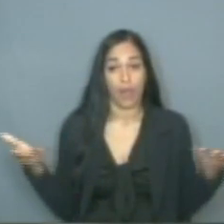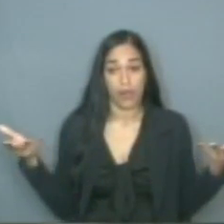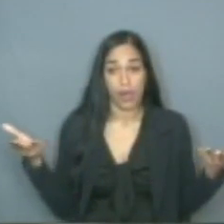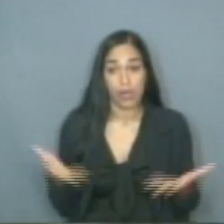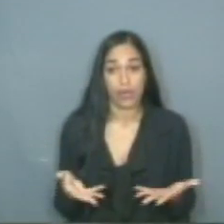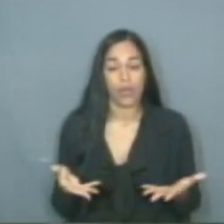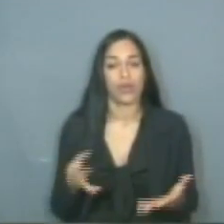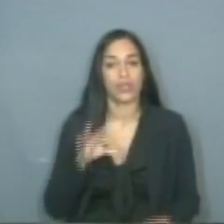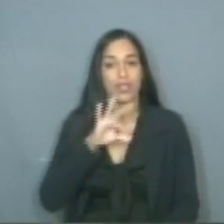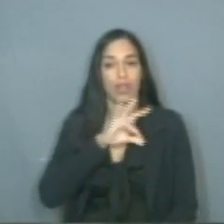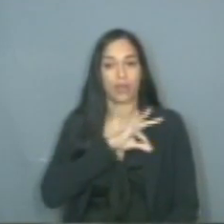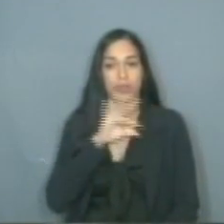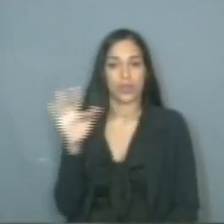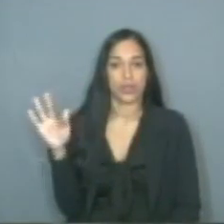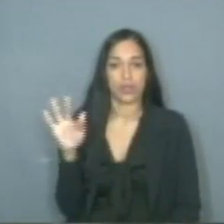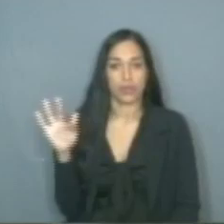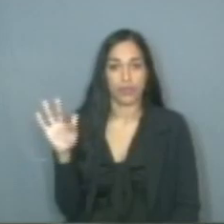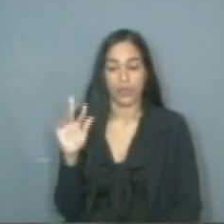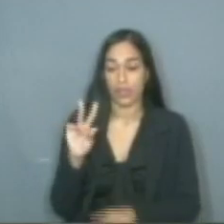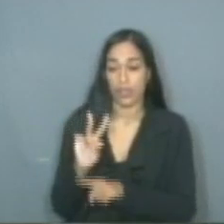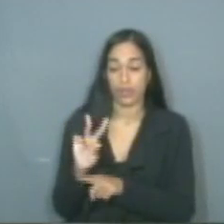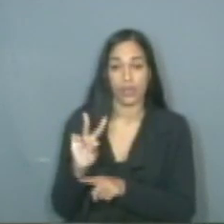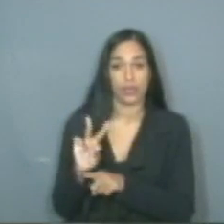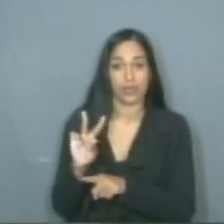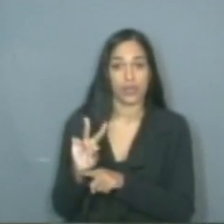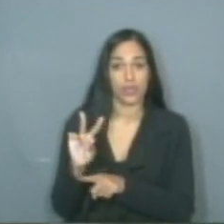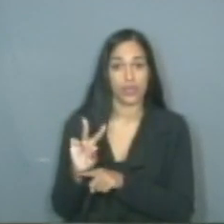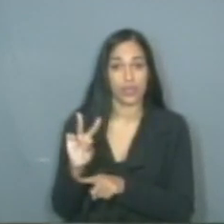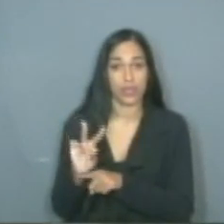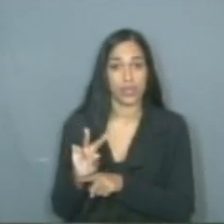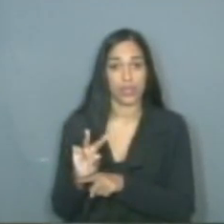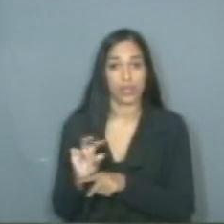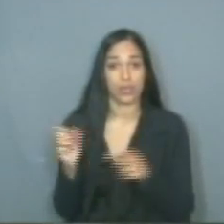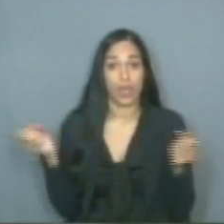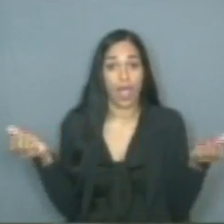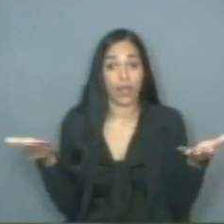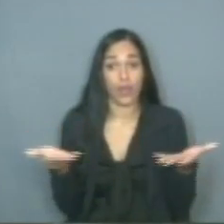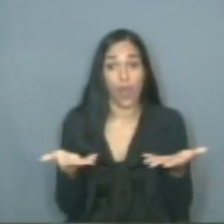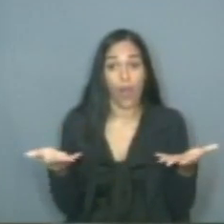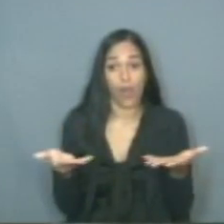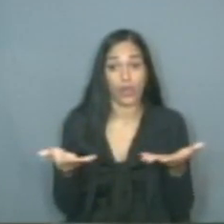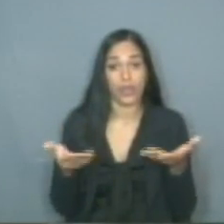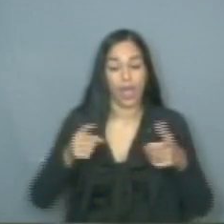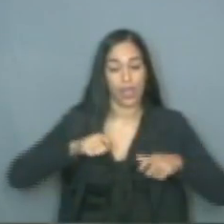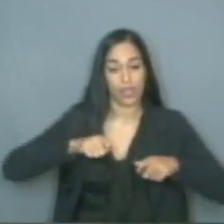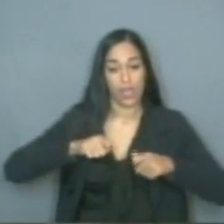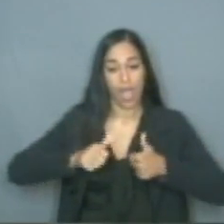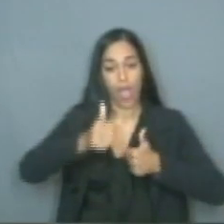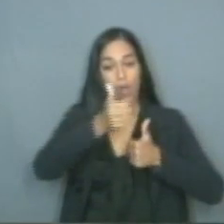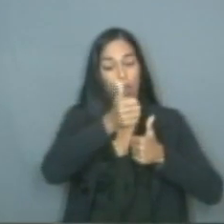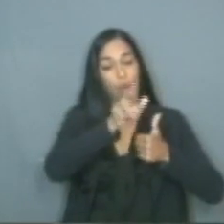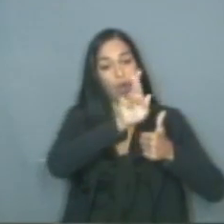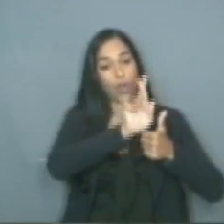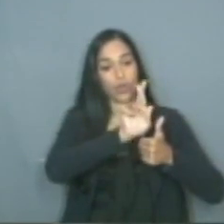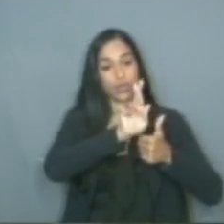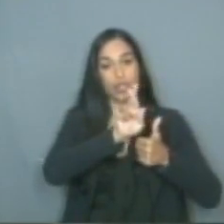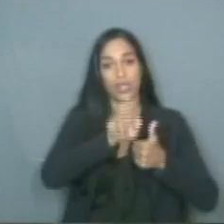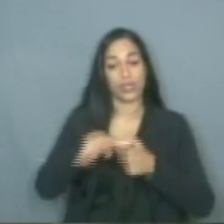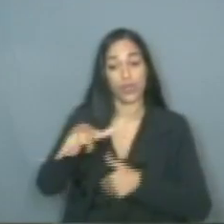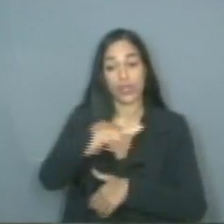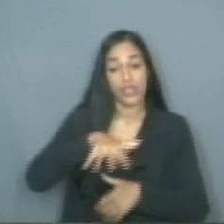Agora que a Polícia Federal está investigando. Agora que a Controladoria Geral do INSS está